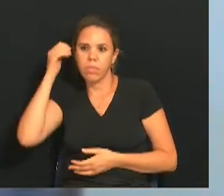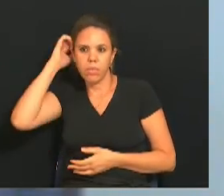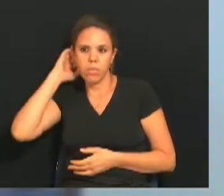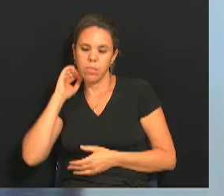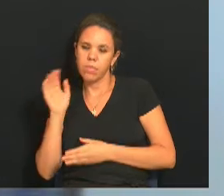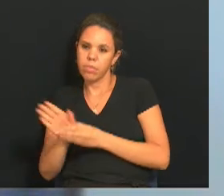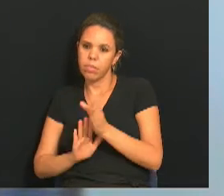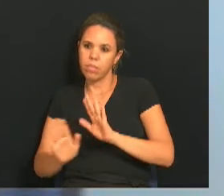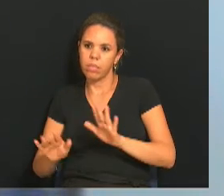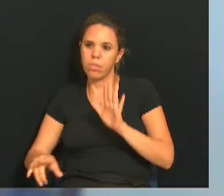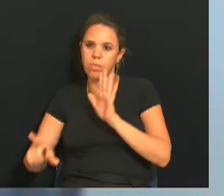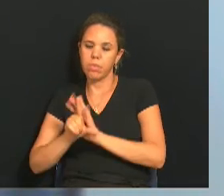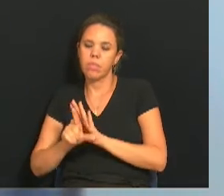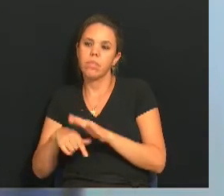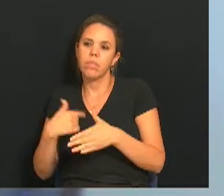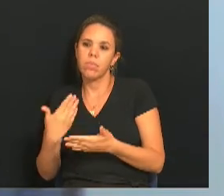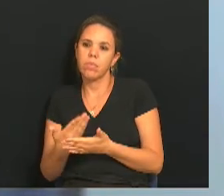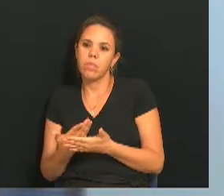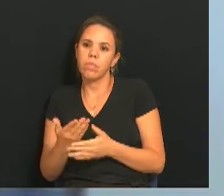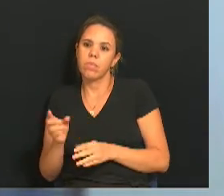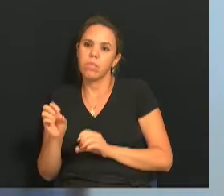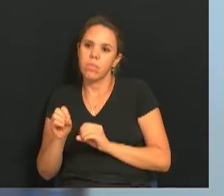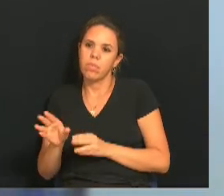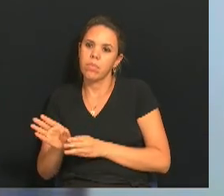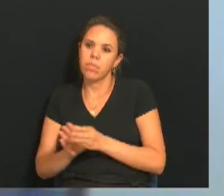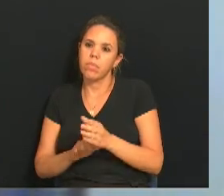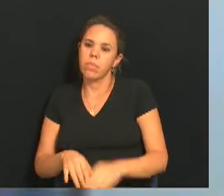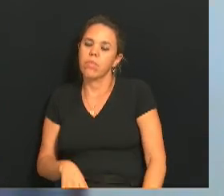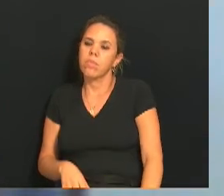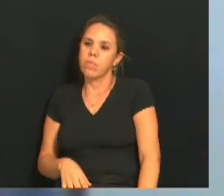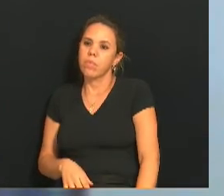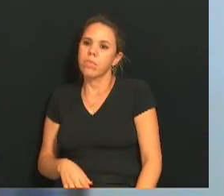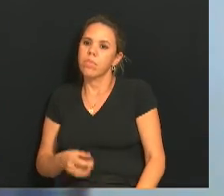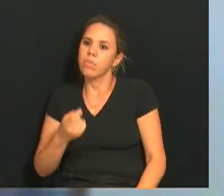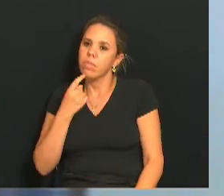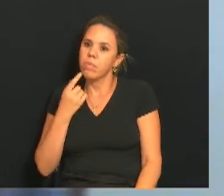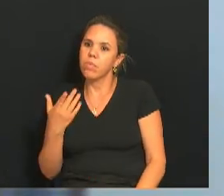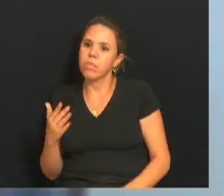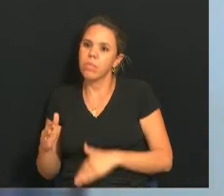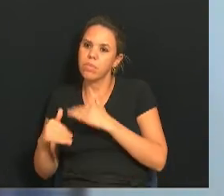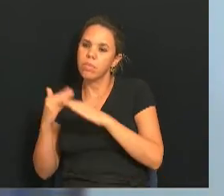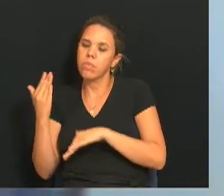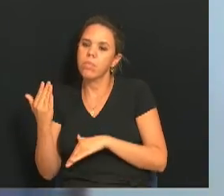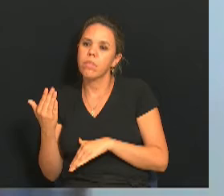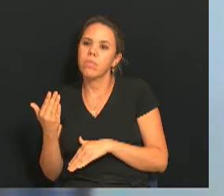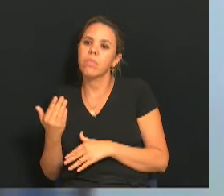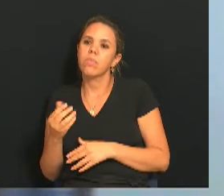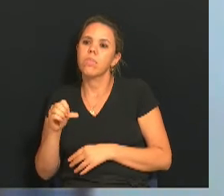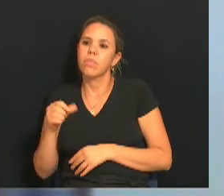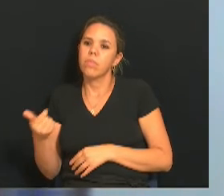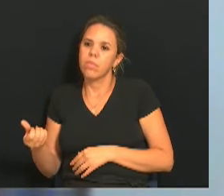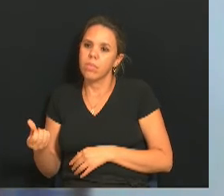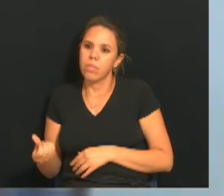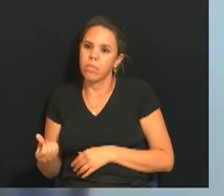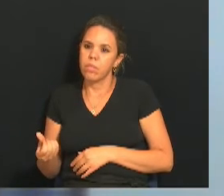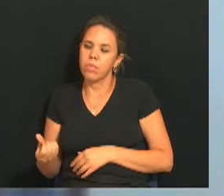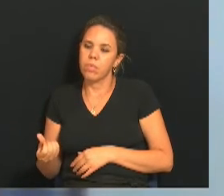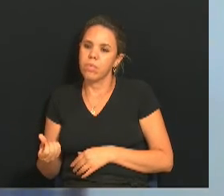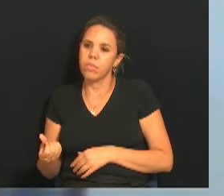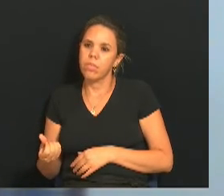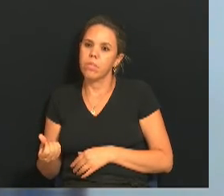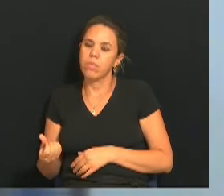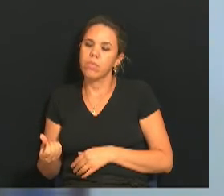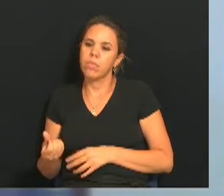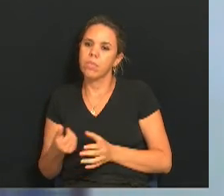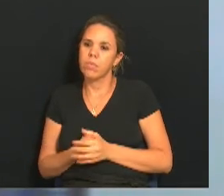porque a lei do Conselho Municipal de Educação, embora Campinas saiu na frente em 96, é vanguarda na